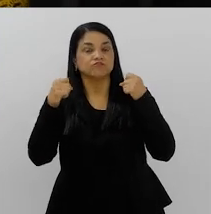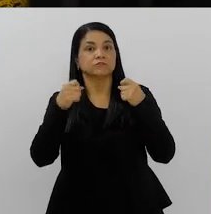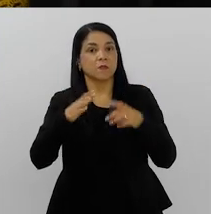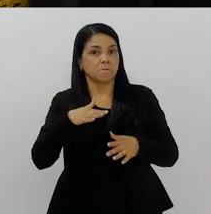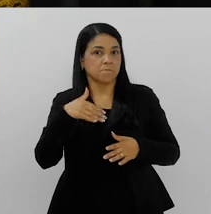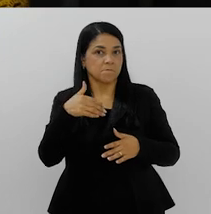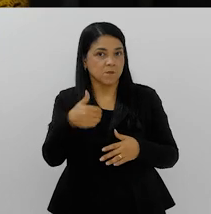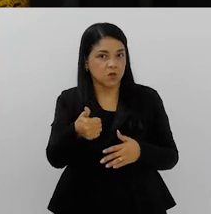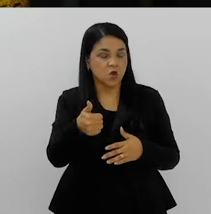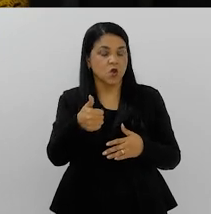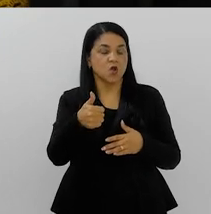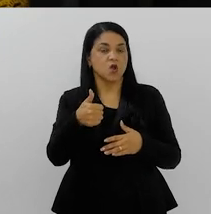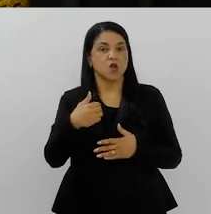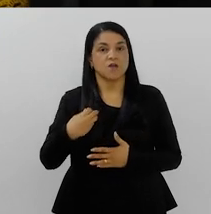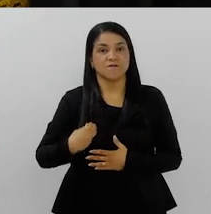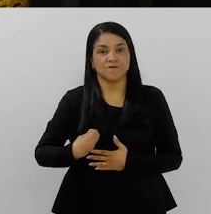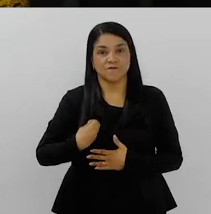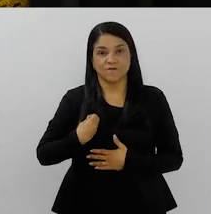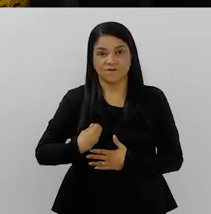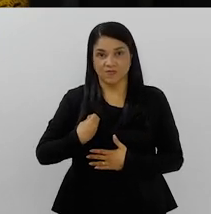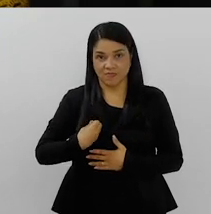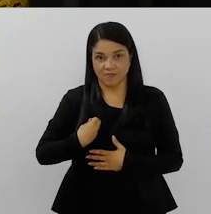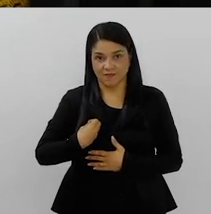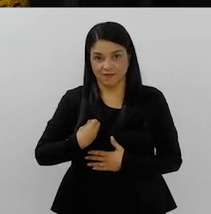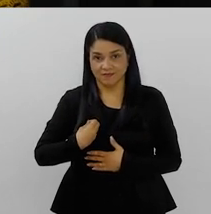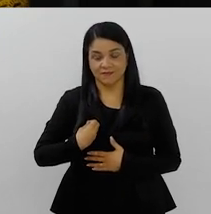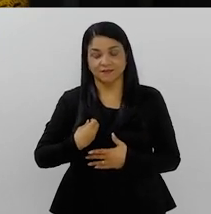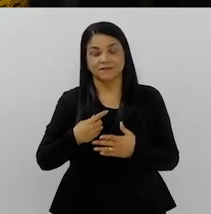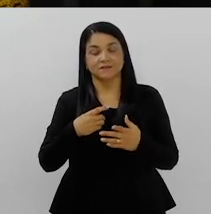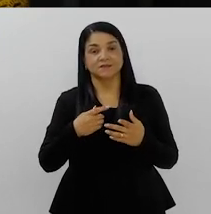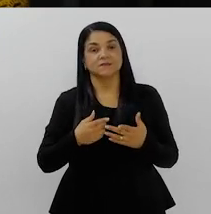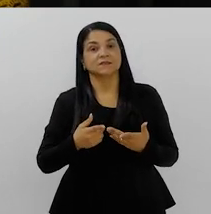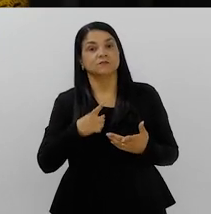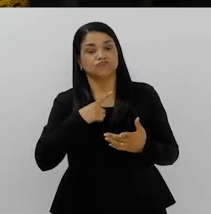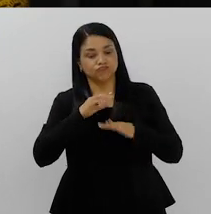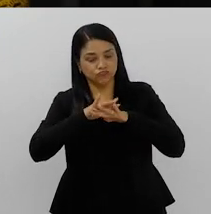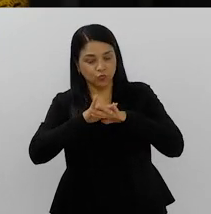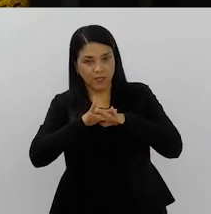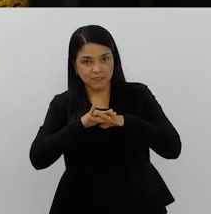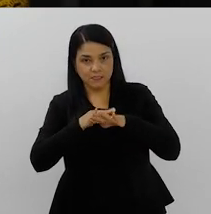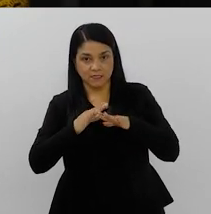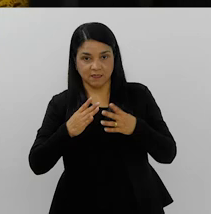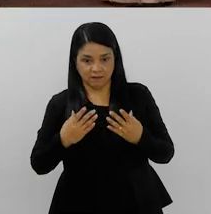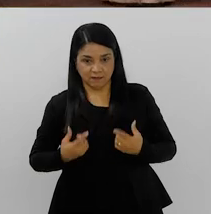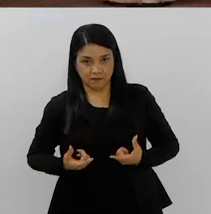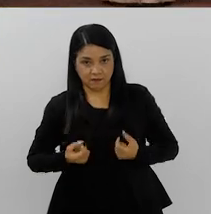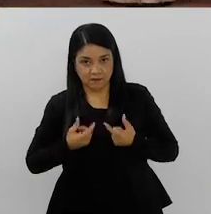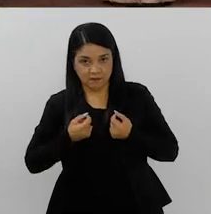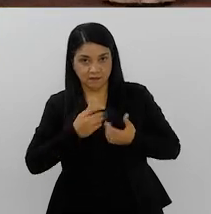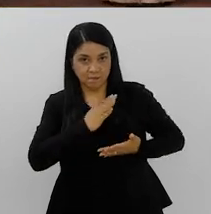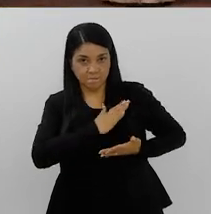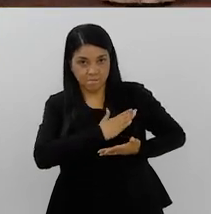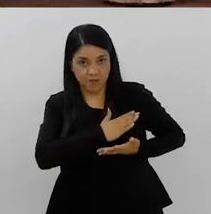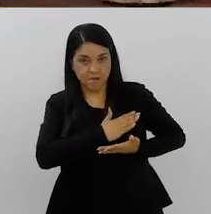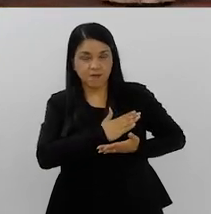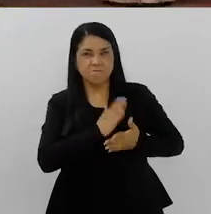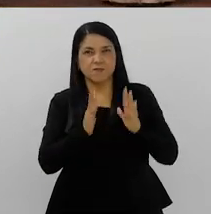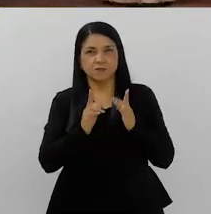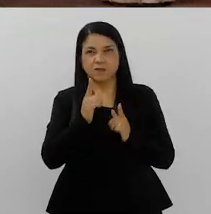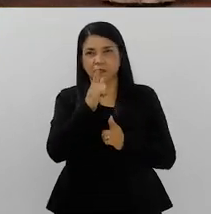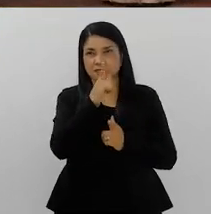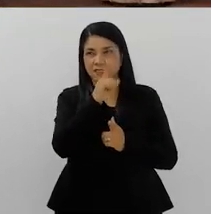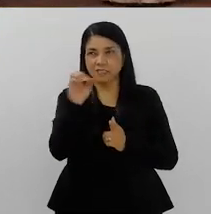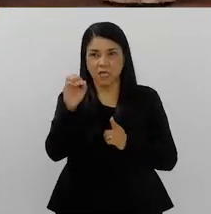ela realmente vai ter uma incidência ou seja o número de casos de câncer de mama normalmente a gente Analisa por